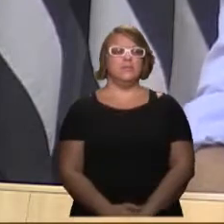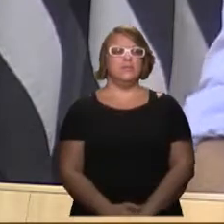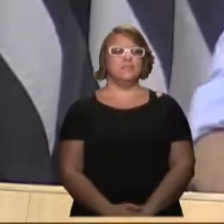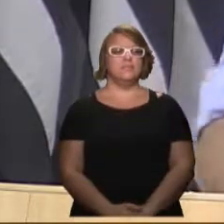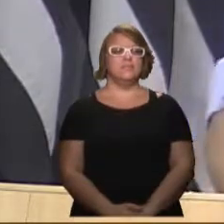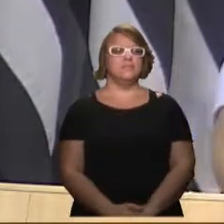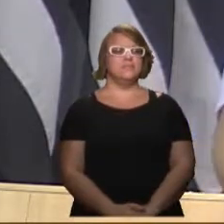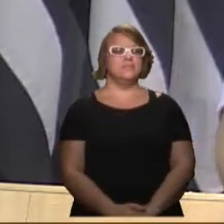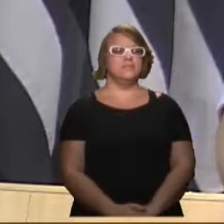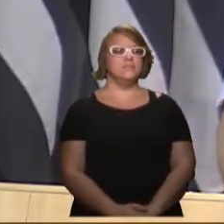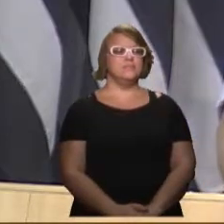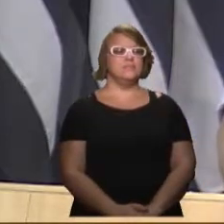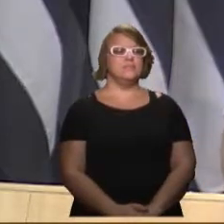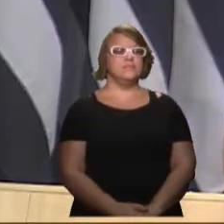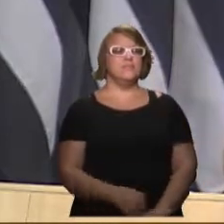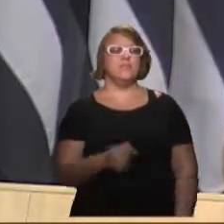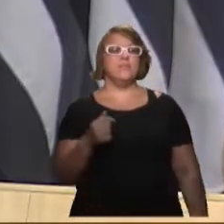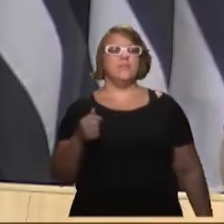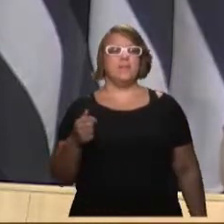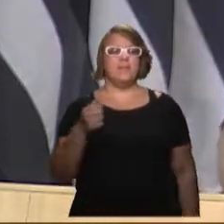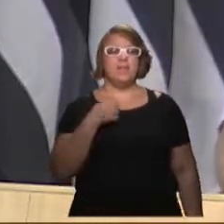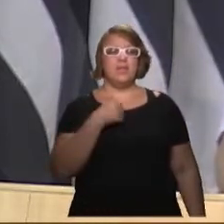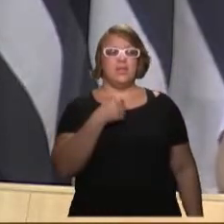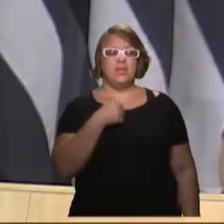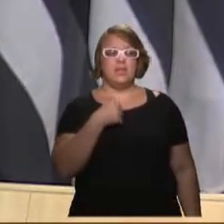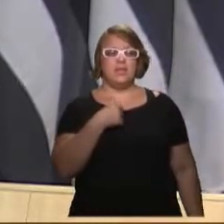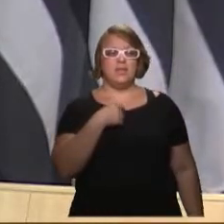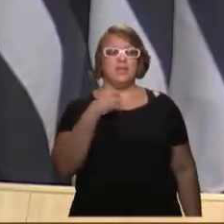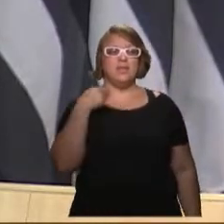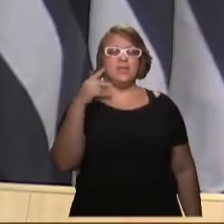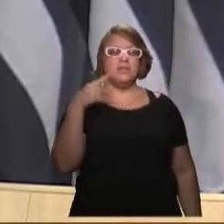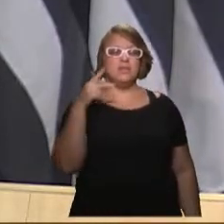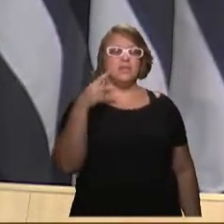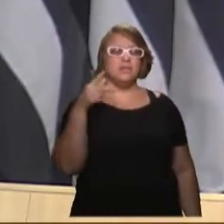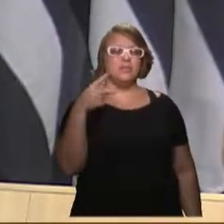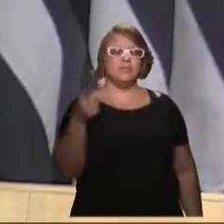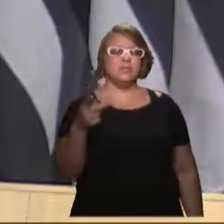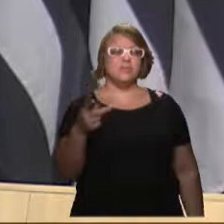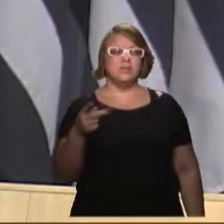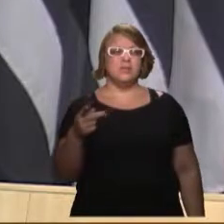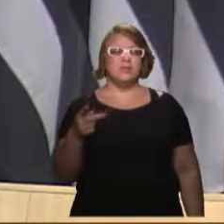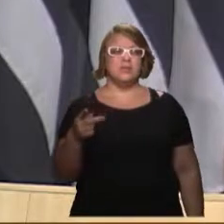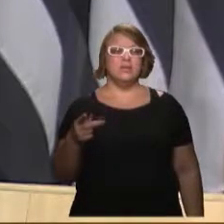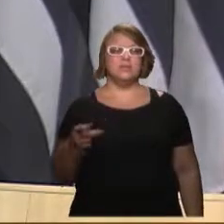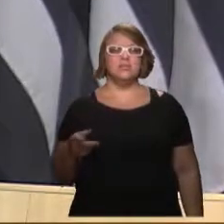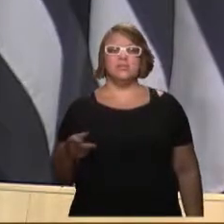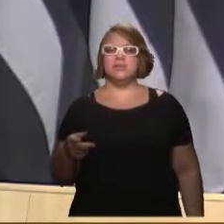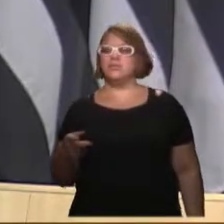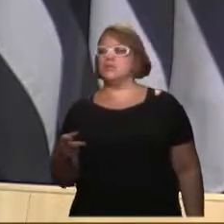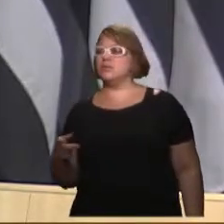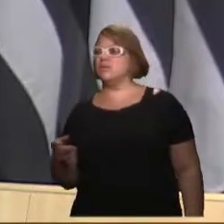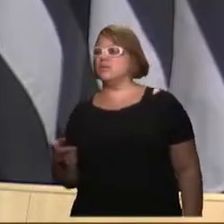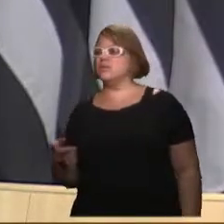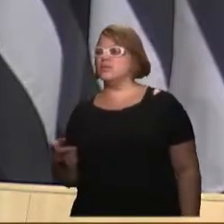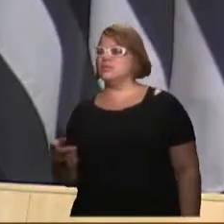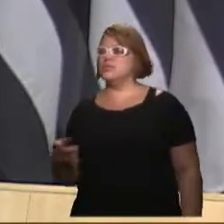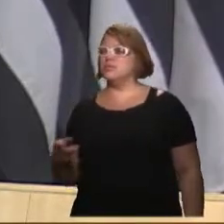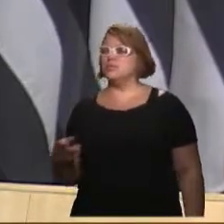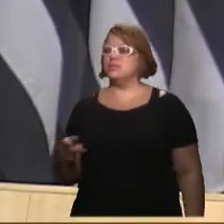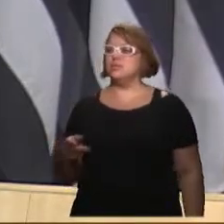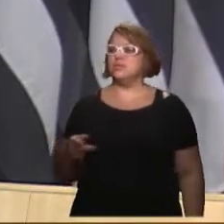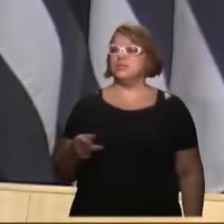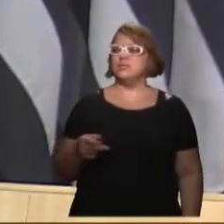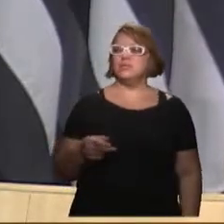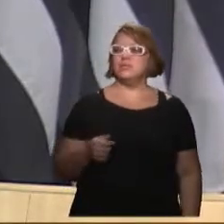presidente. Porque eu vou aferir, vou atacar alguns amigos e conhecidos, que hoje têm alto salário e estão encostados no